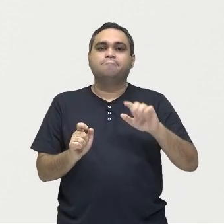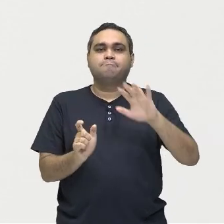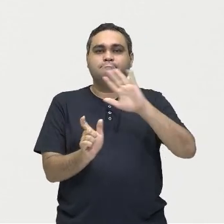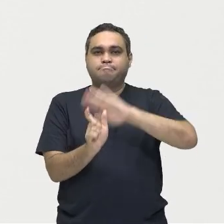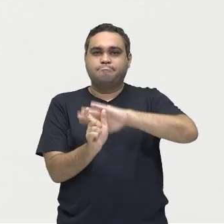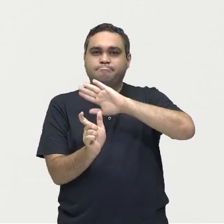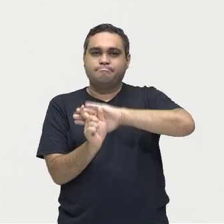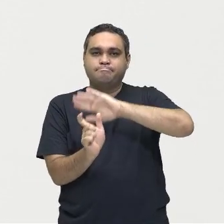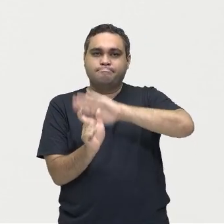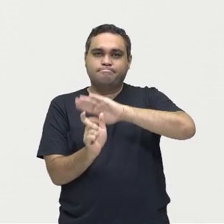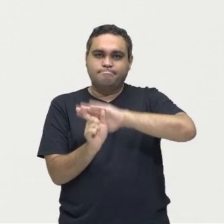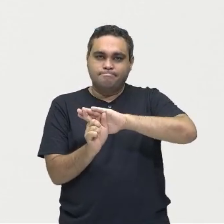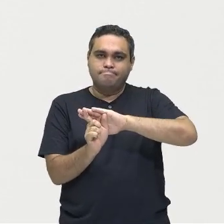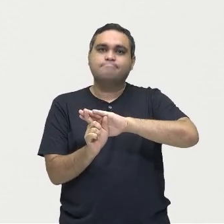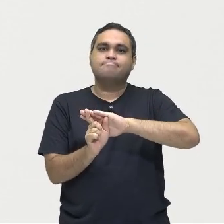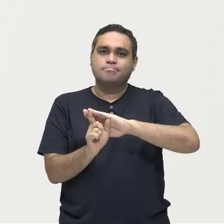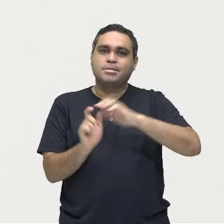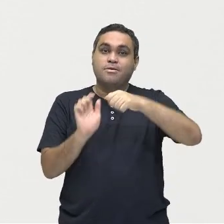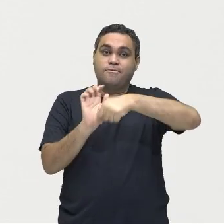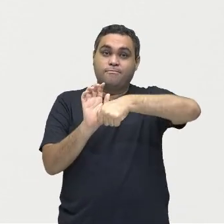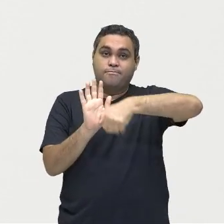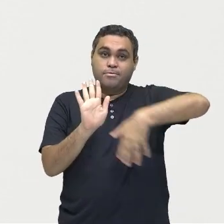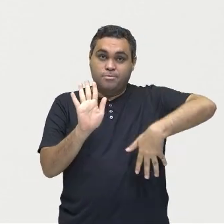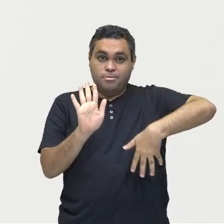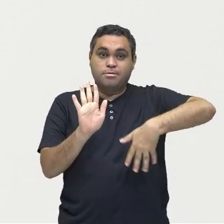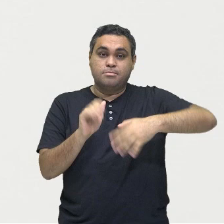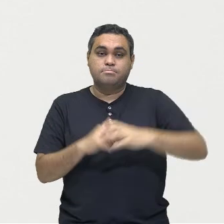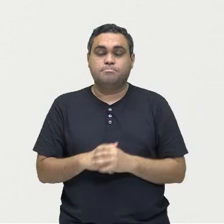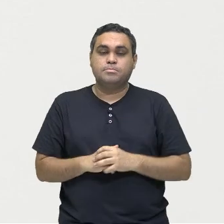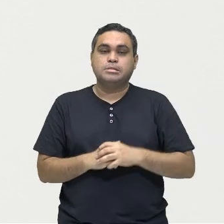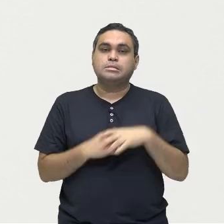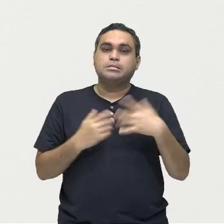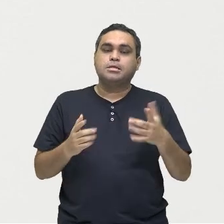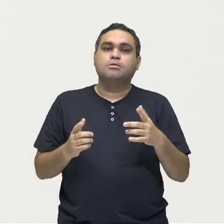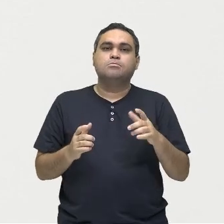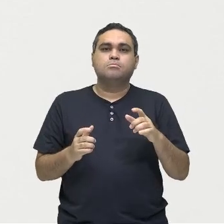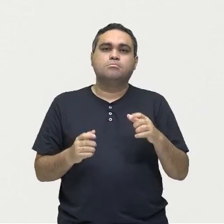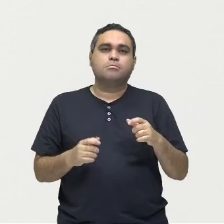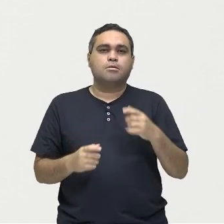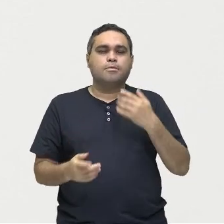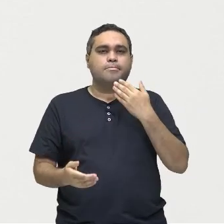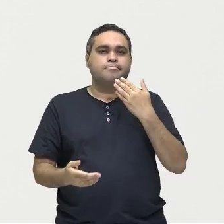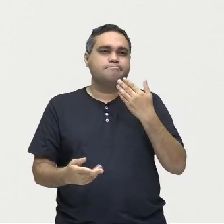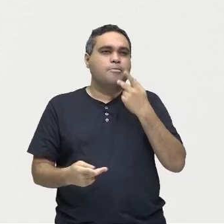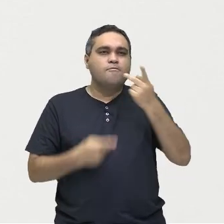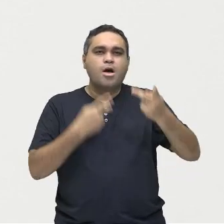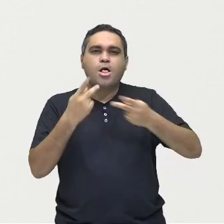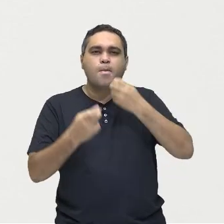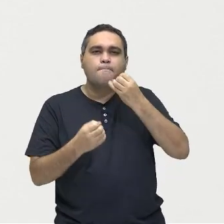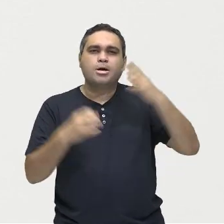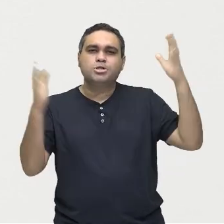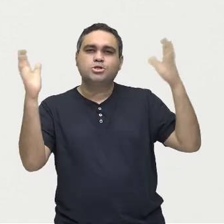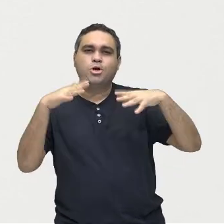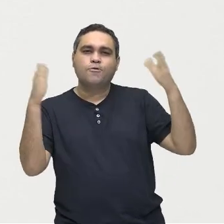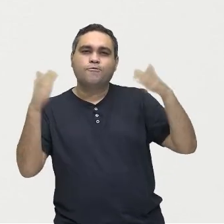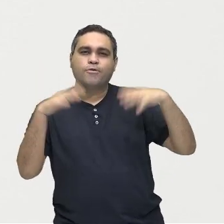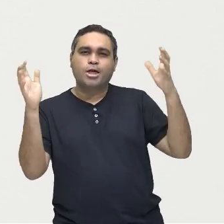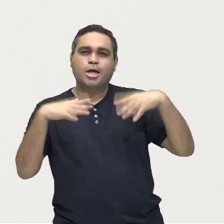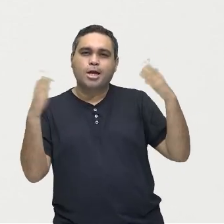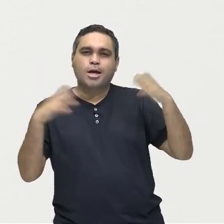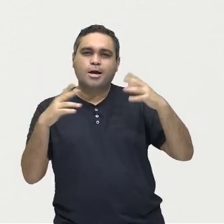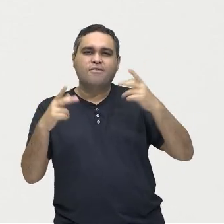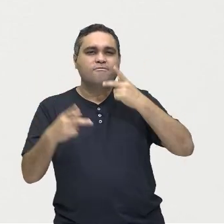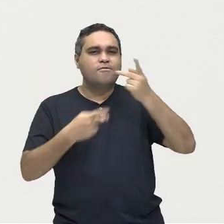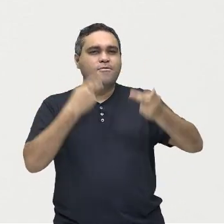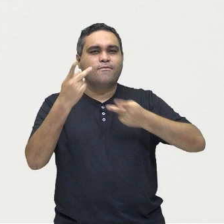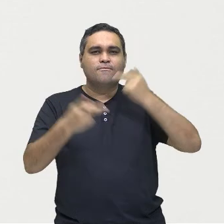nesse sentido, sentido figurado. Porque choveram elogios, tá? Figurativamente, né? Caíram